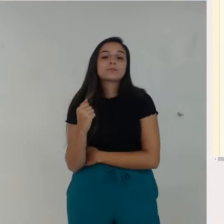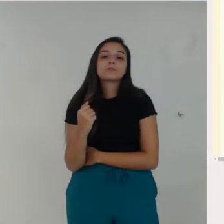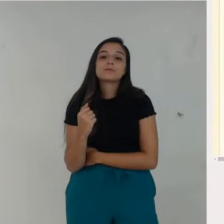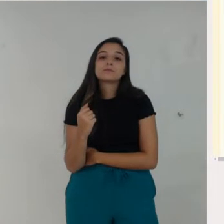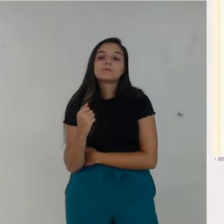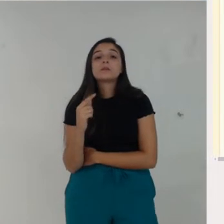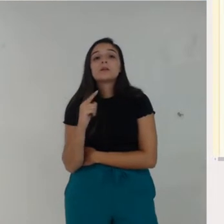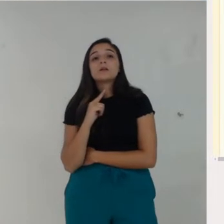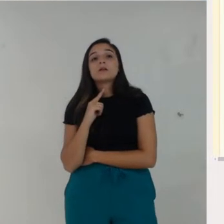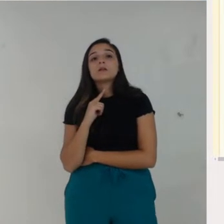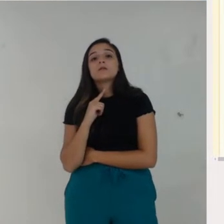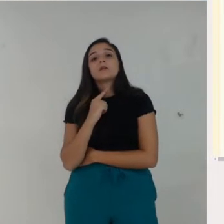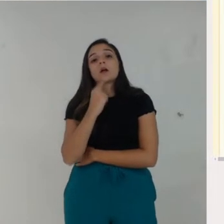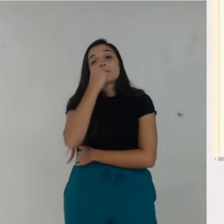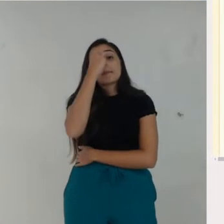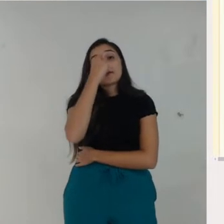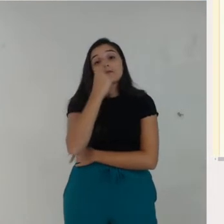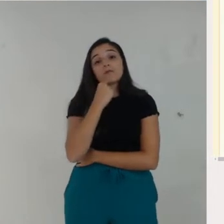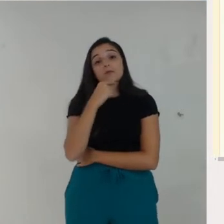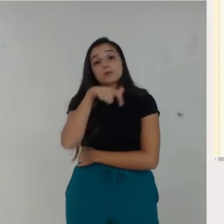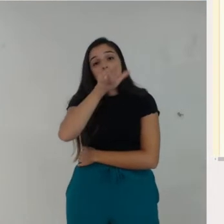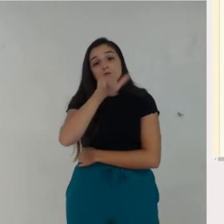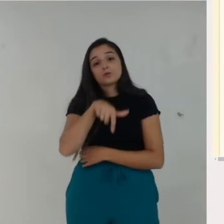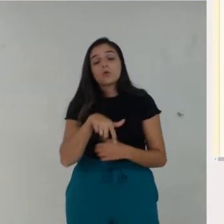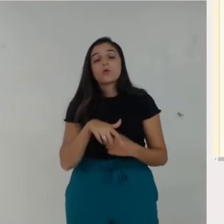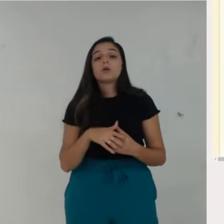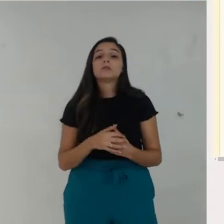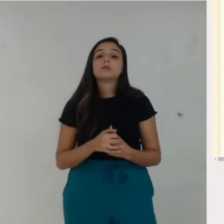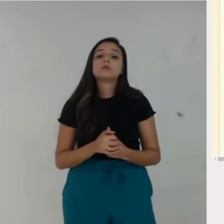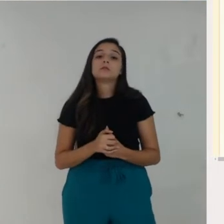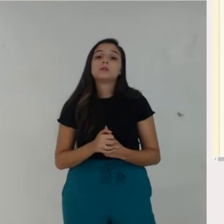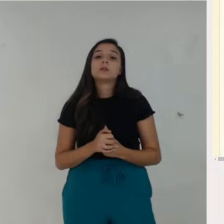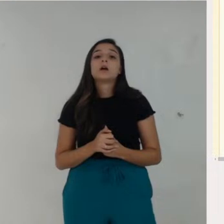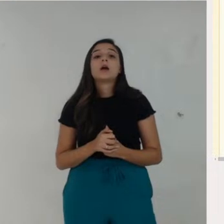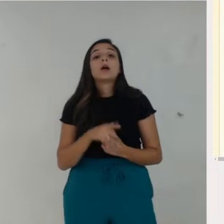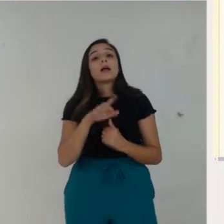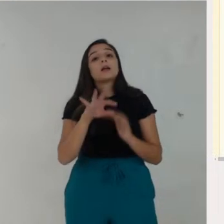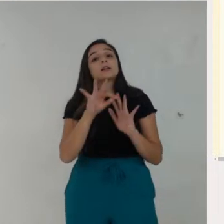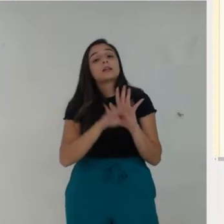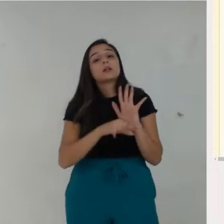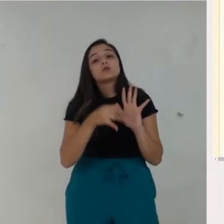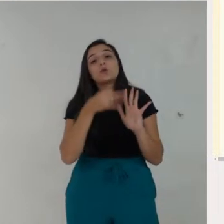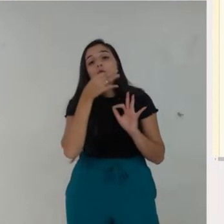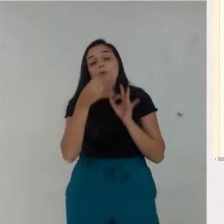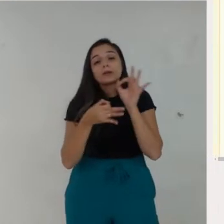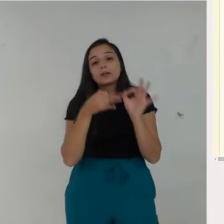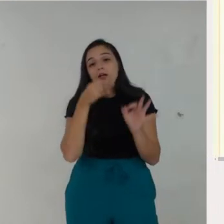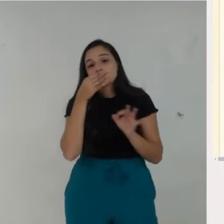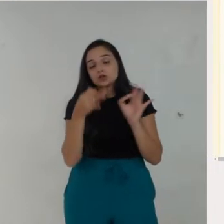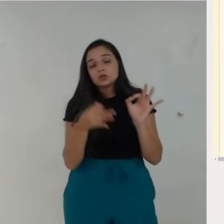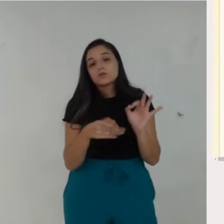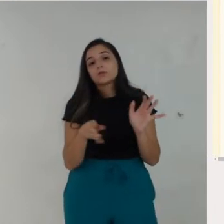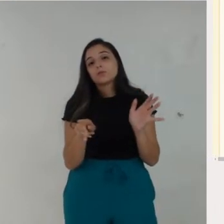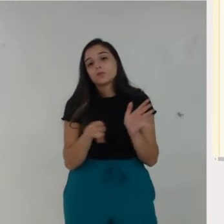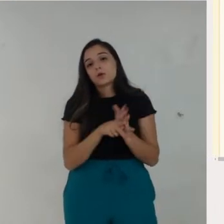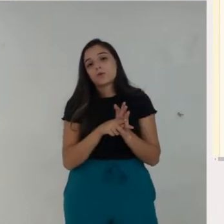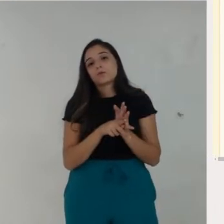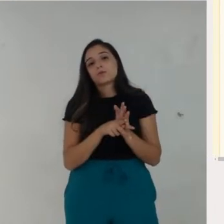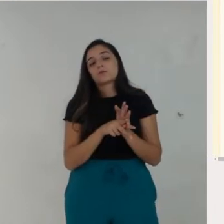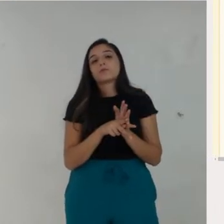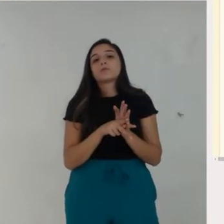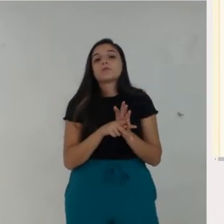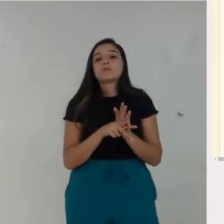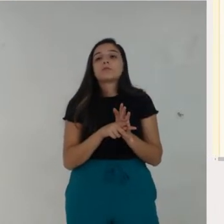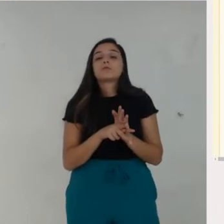Tem uma parte que é o perfil, certo? Que é um texto, esse é o texto argumentativo que eu falava, né? Do gênero